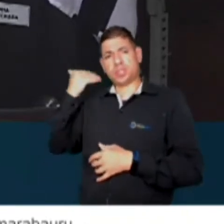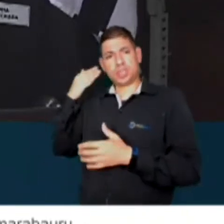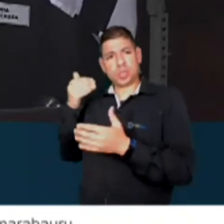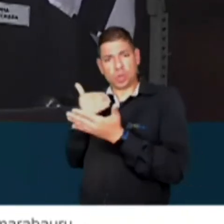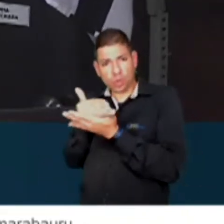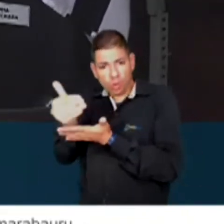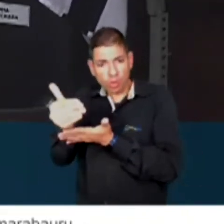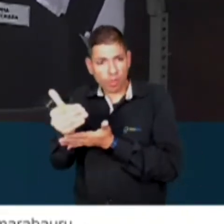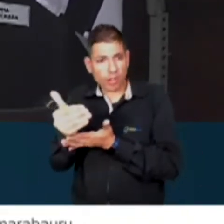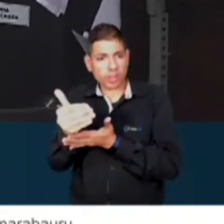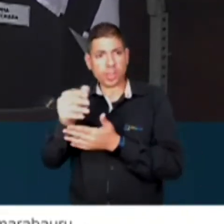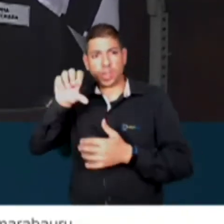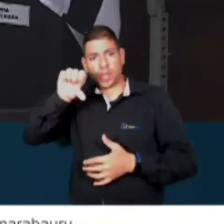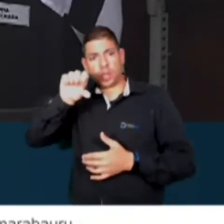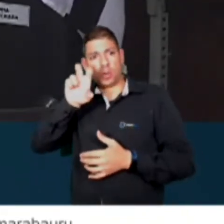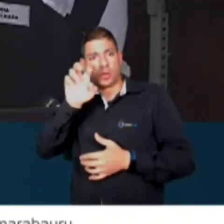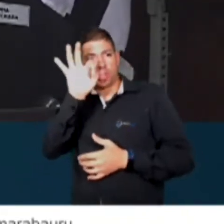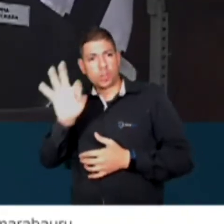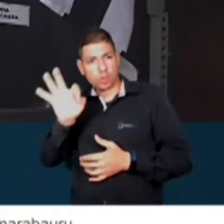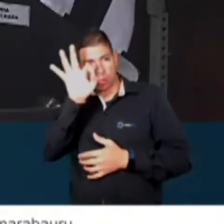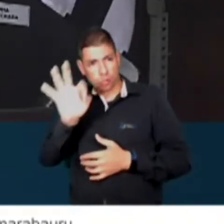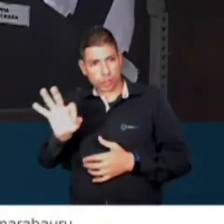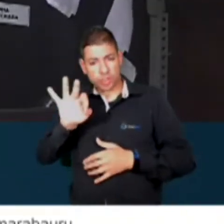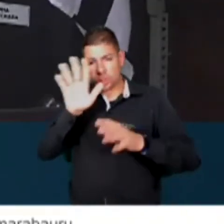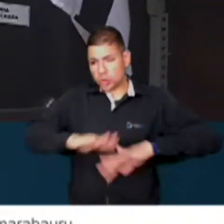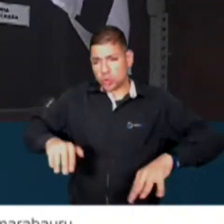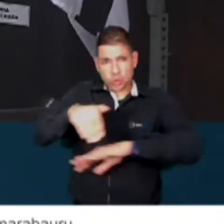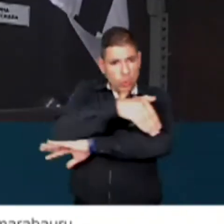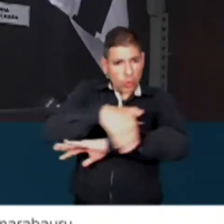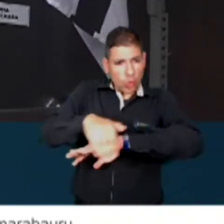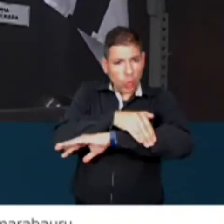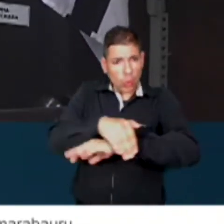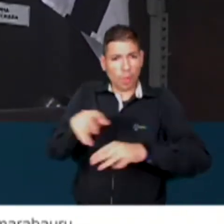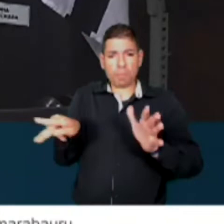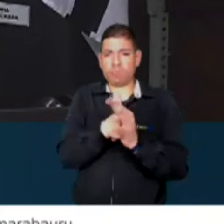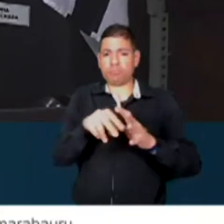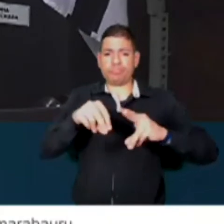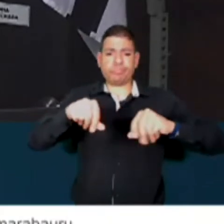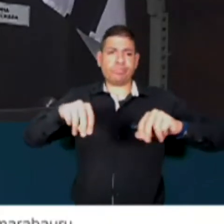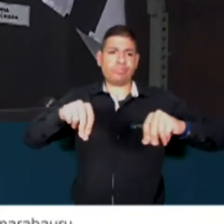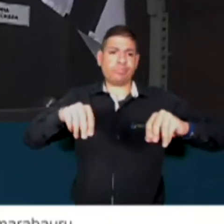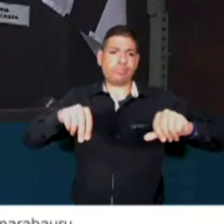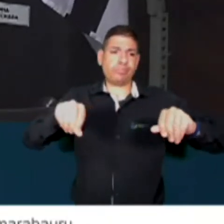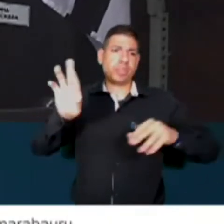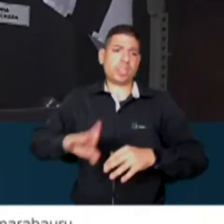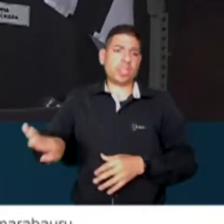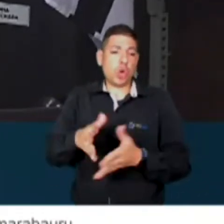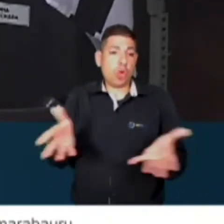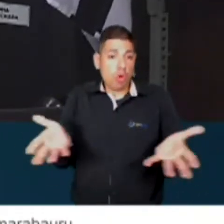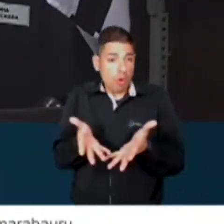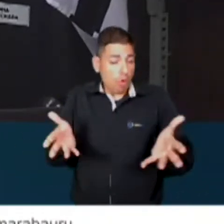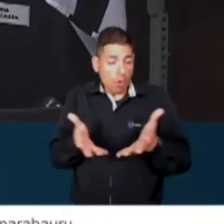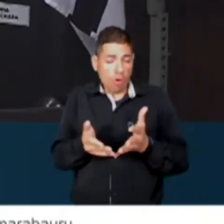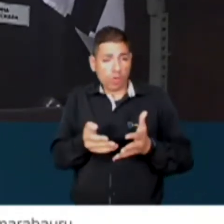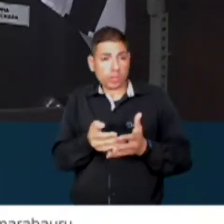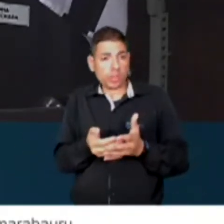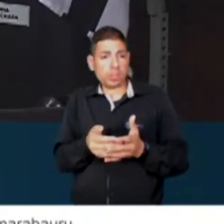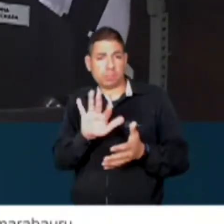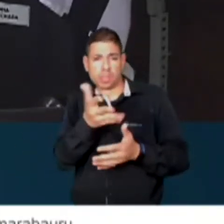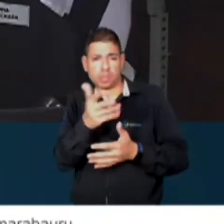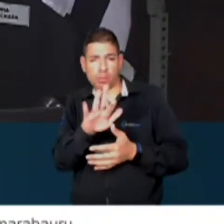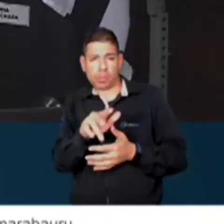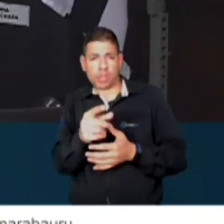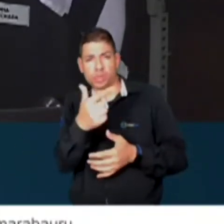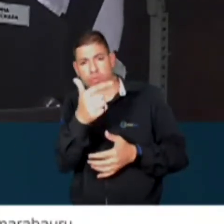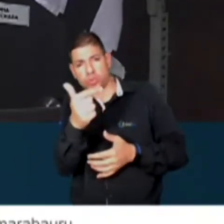95% das ruas era terra da região. Hoje, praticamente, falta em torno de 12%